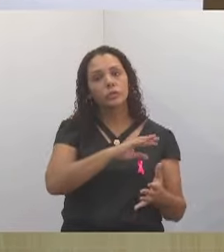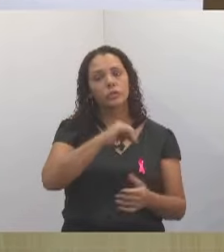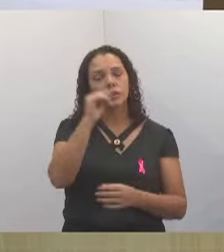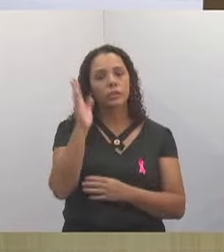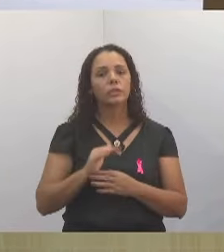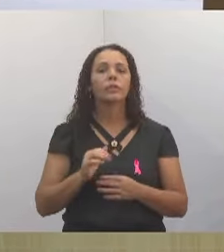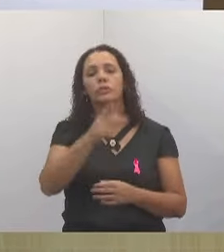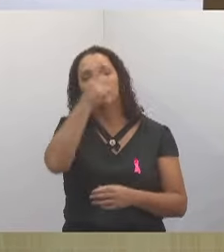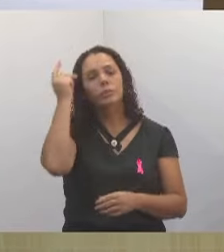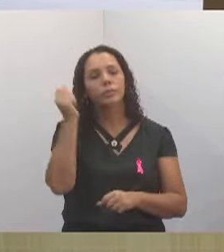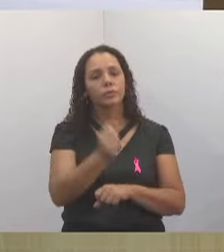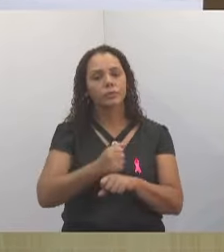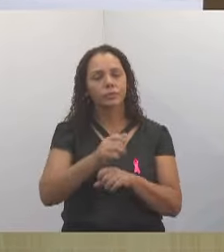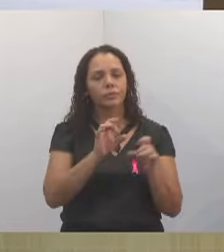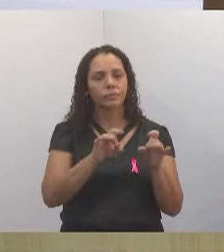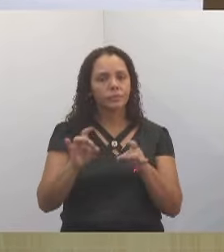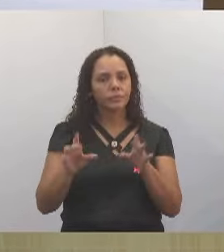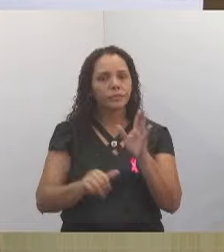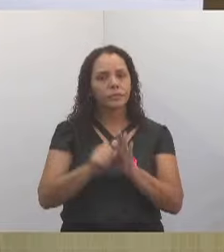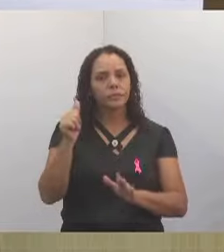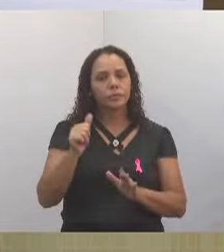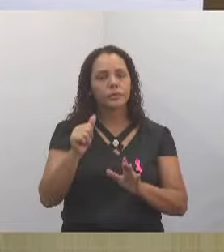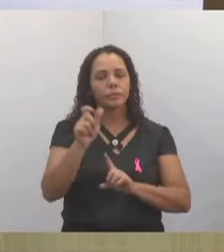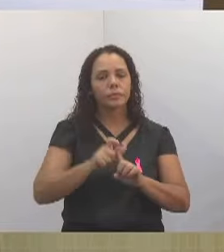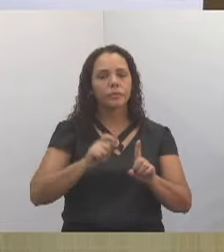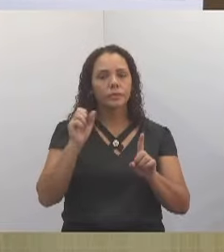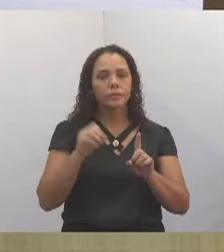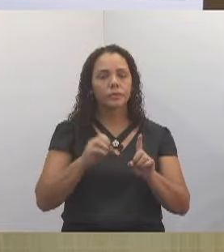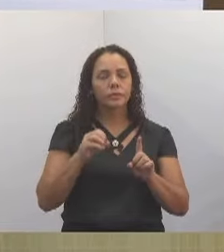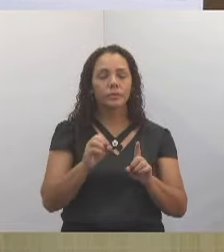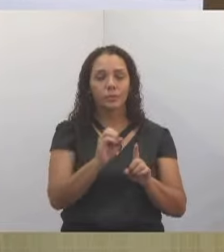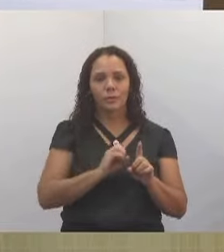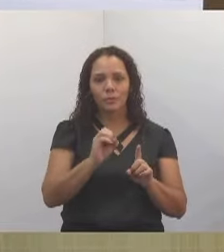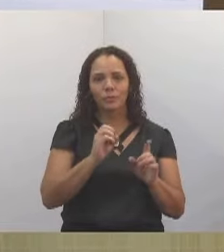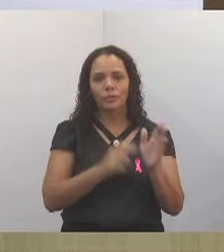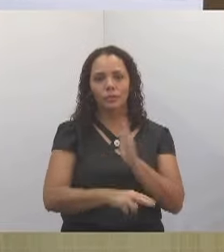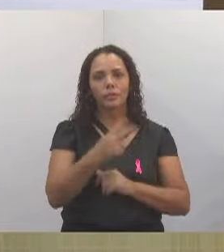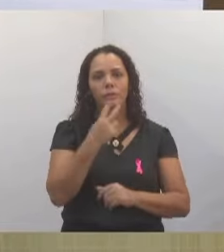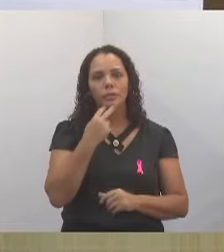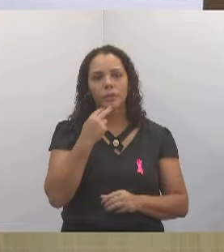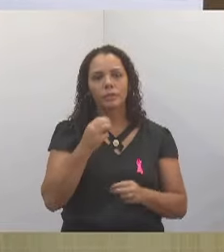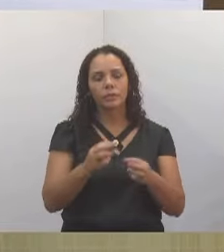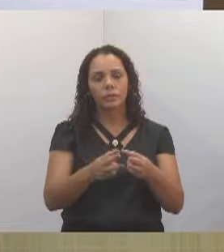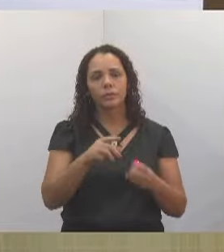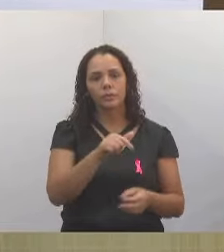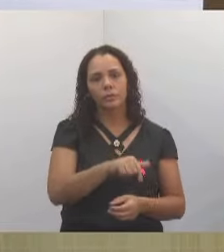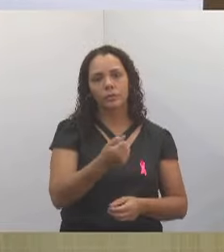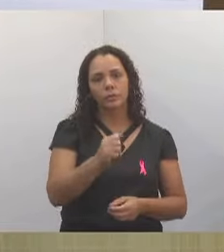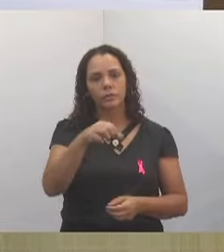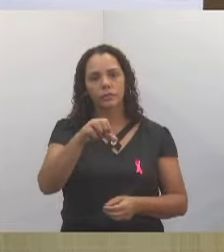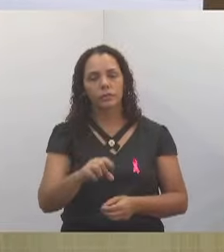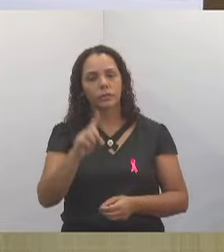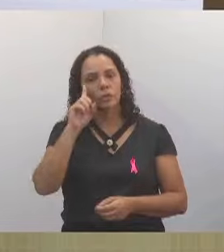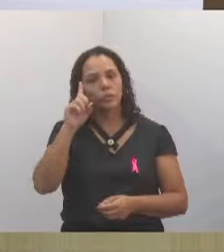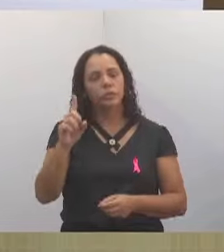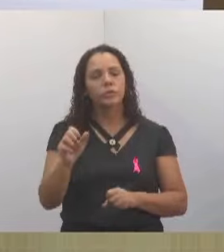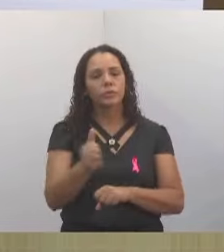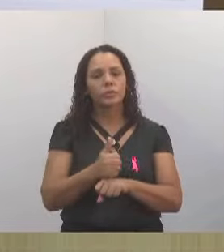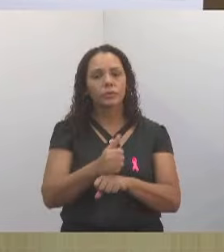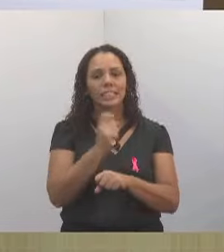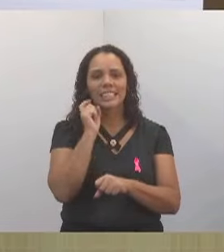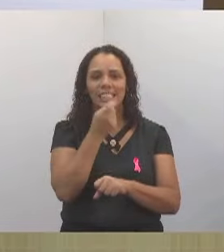Vendedor, 1º de outubro. Autoria, Valmir do Parque Meia Lua. Moção 789, registro transcurso mundial do dentista, 3